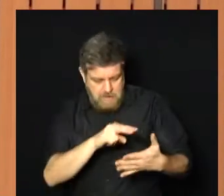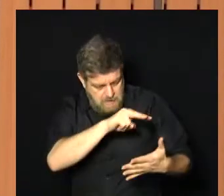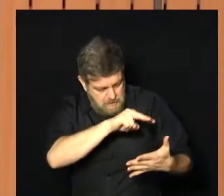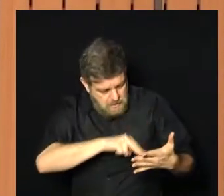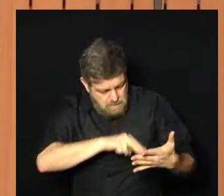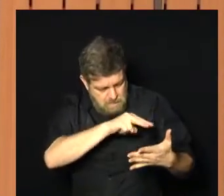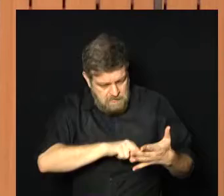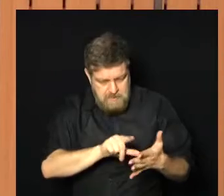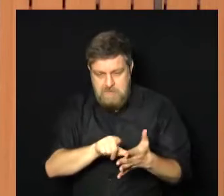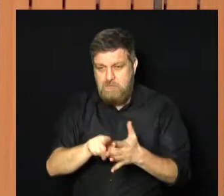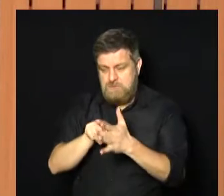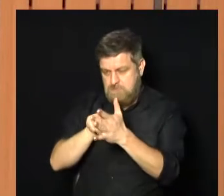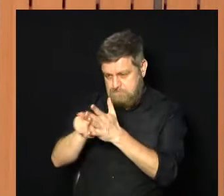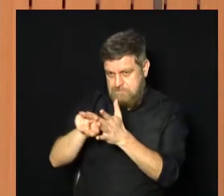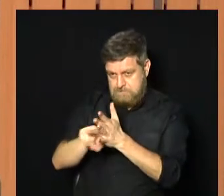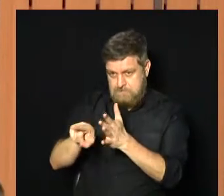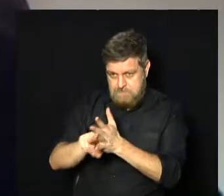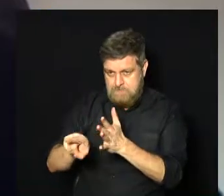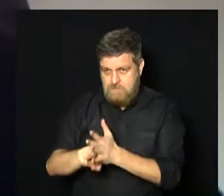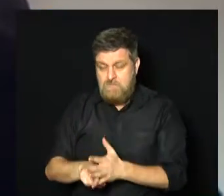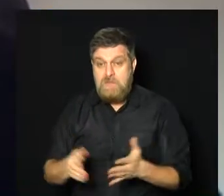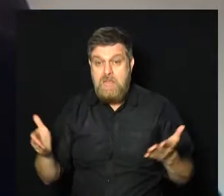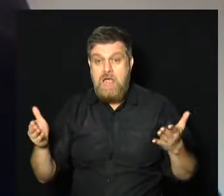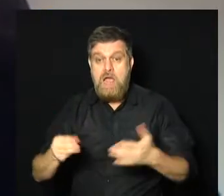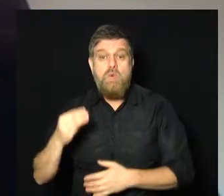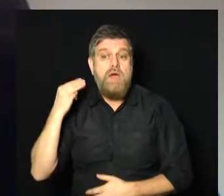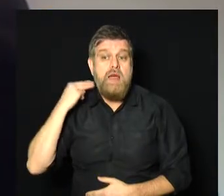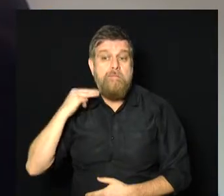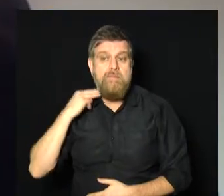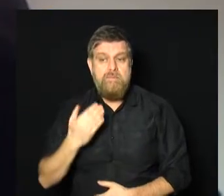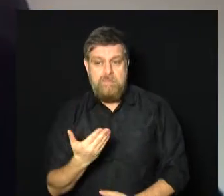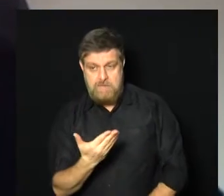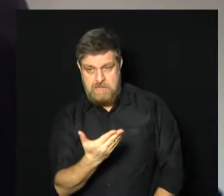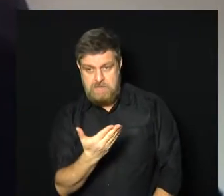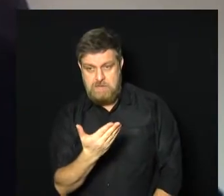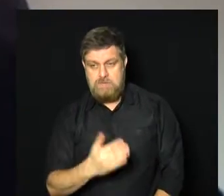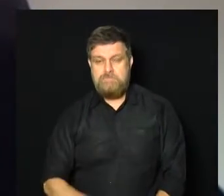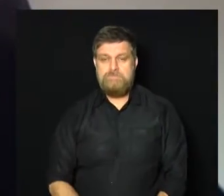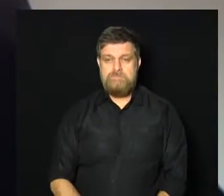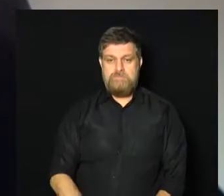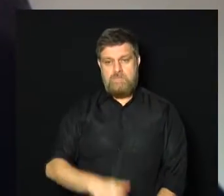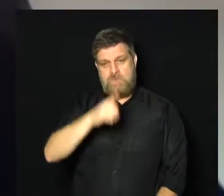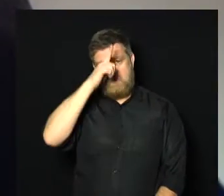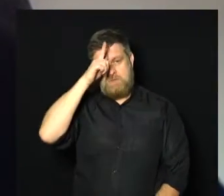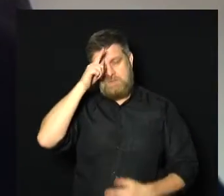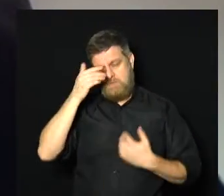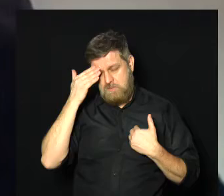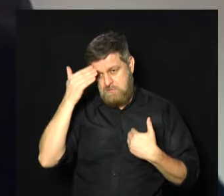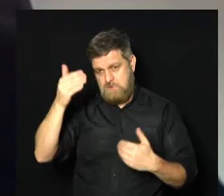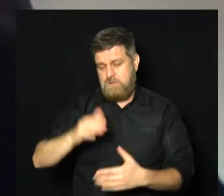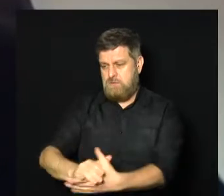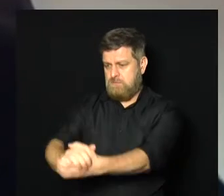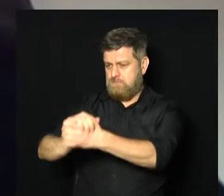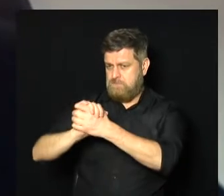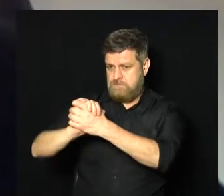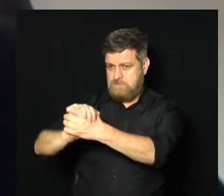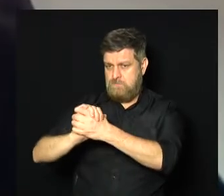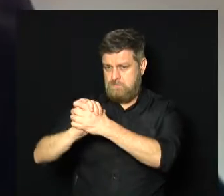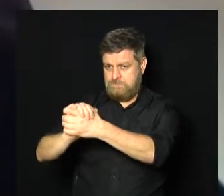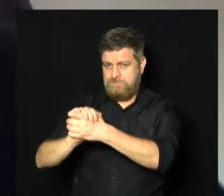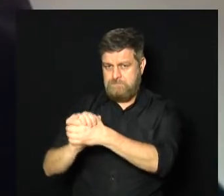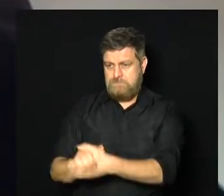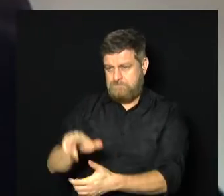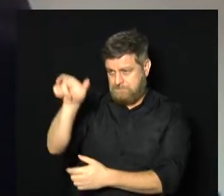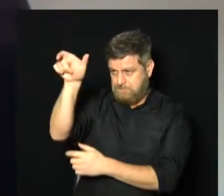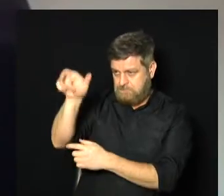para vocês. Vereadora Mariana Conte. Bom, obrigada, Gustavo. Eu gostaria de parabenizar, na verdade, na pessoa